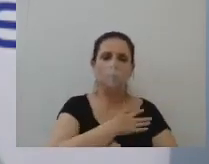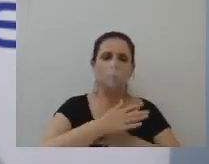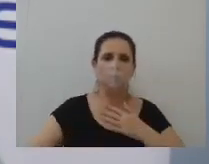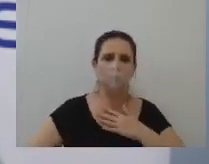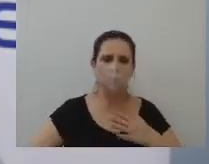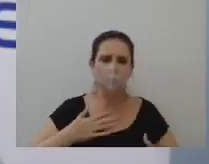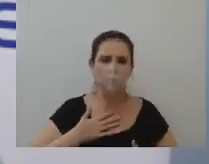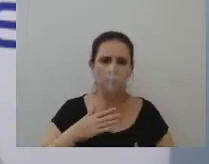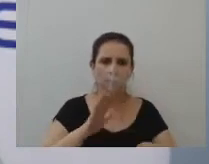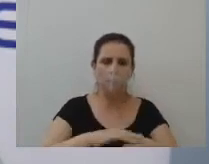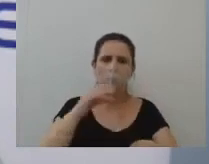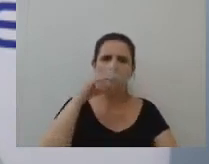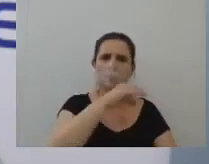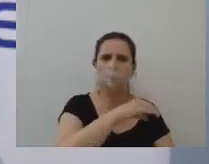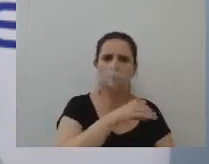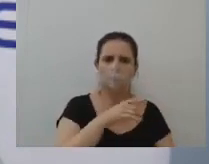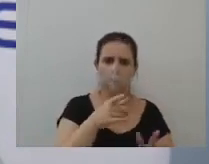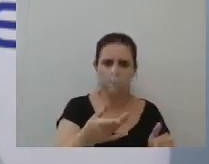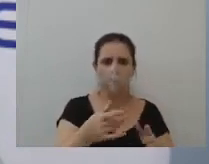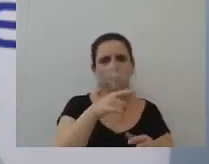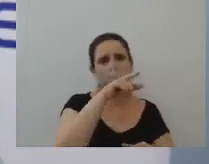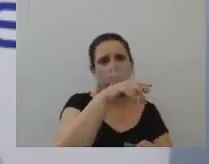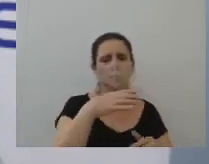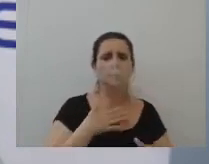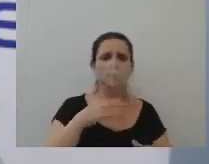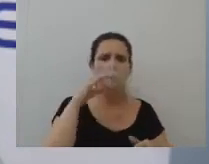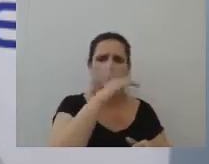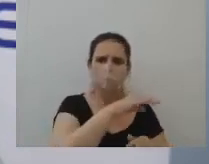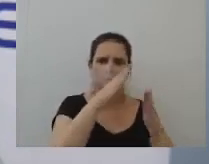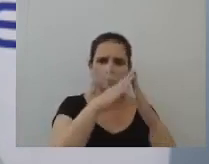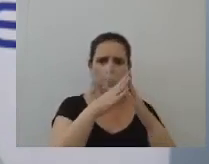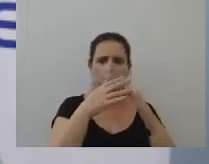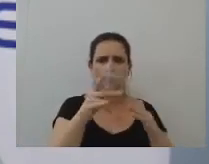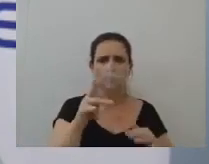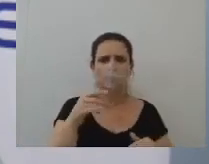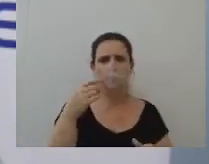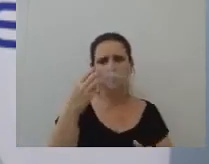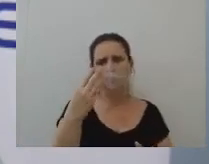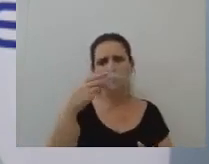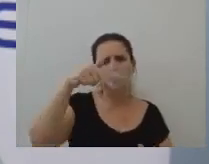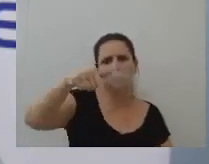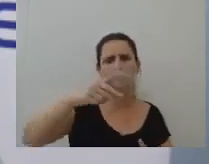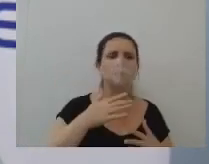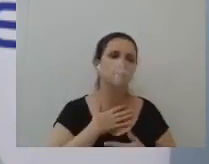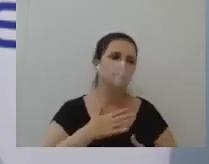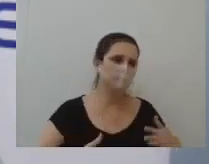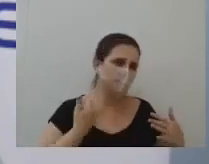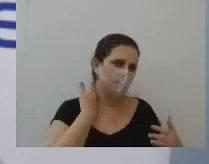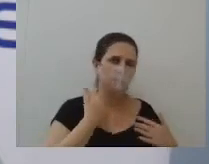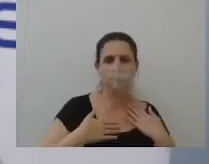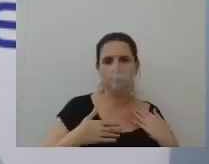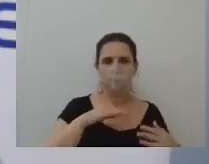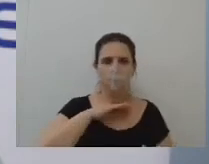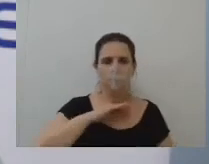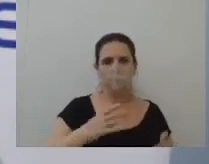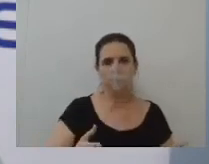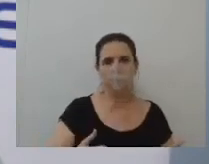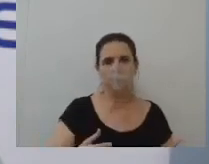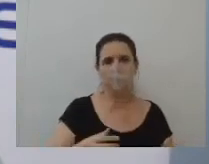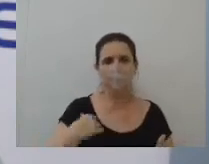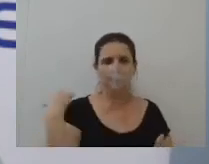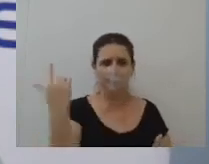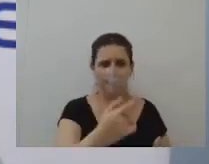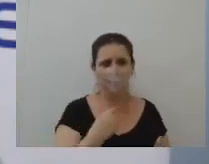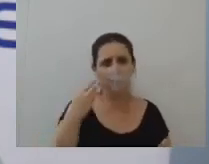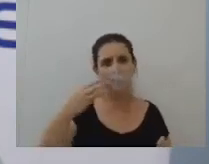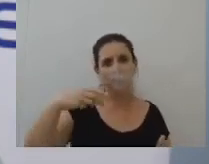Provavelmente você é a peça mais quente da sua casa agora. 37 graus Celsius. Imagina se a gente tivesse a 37 graus